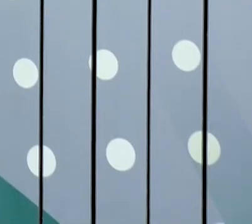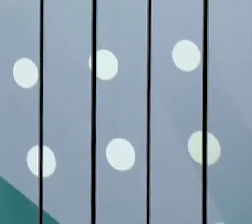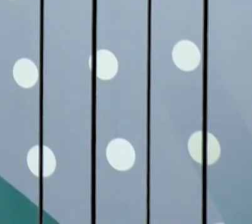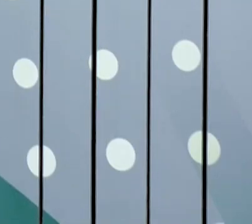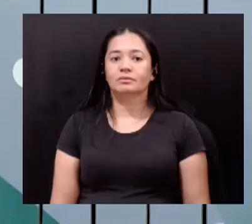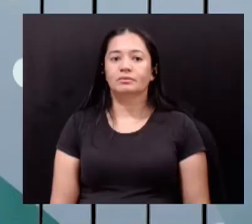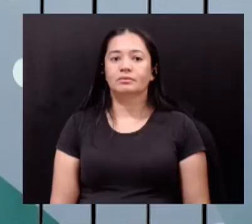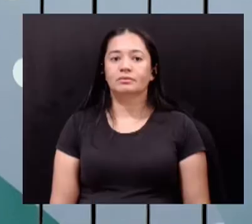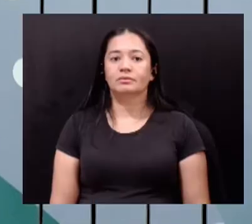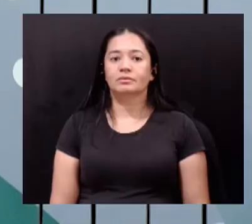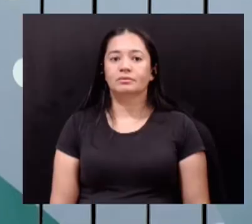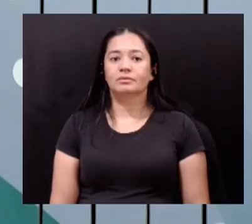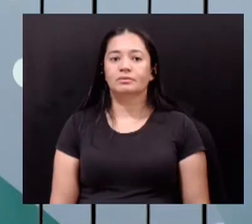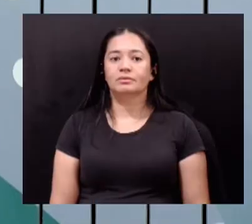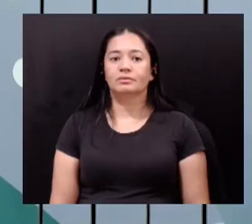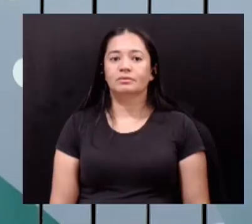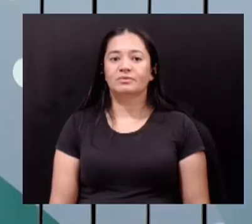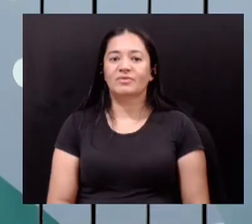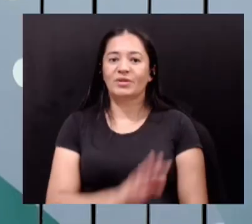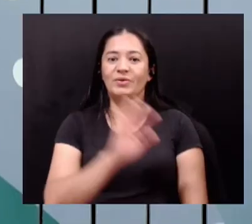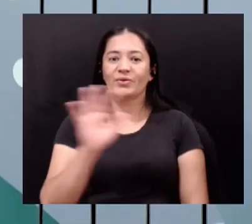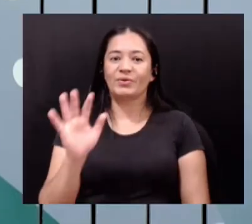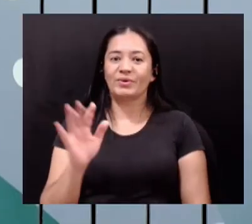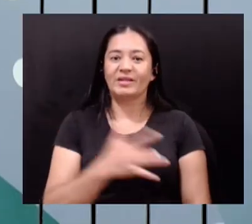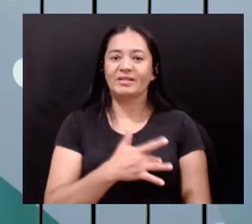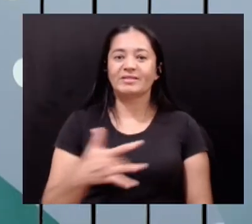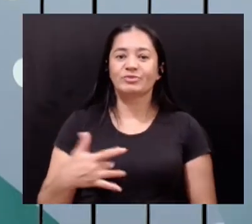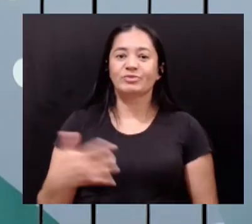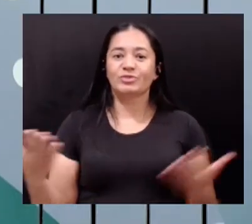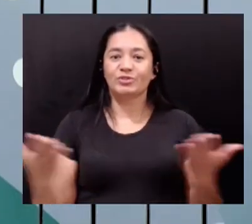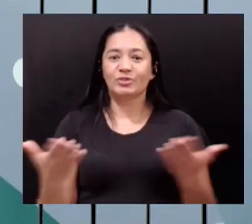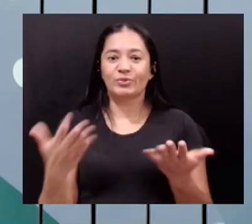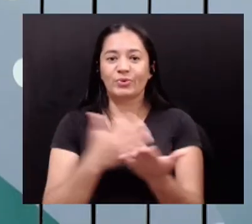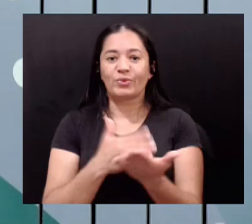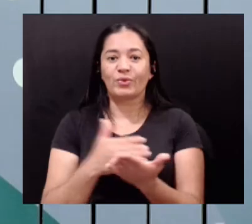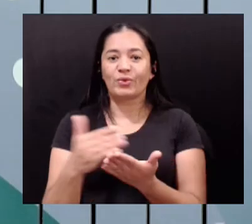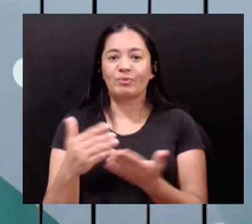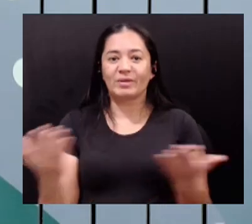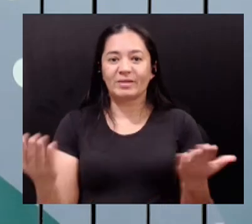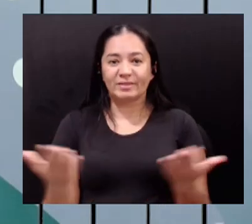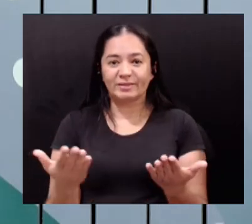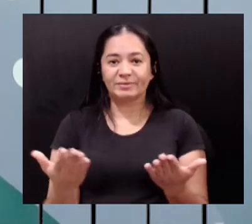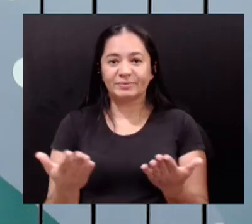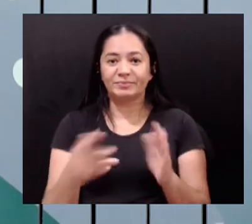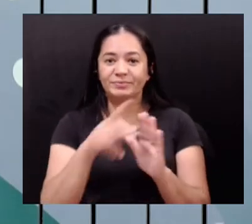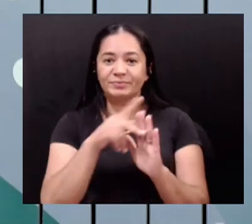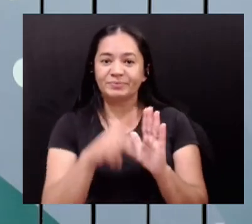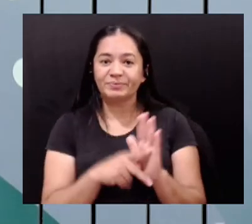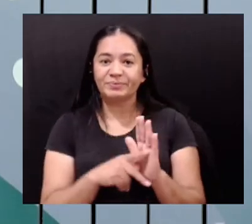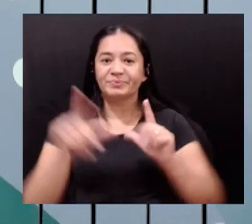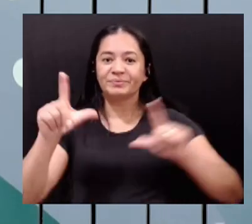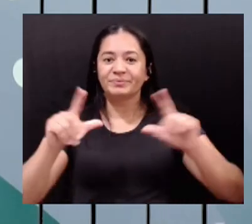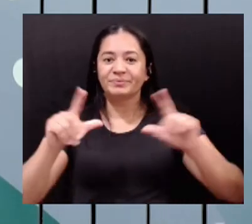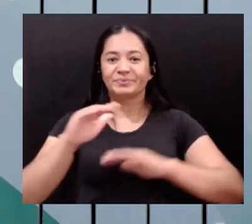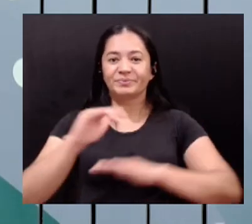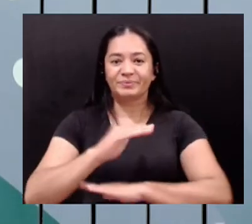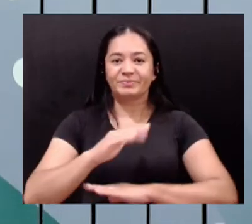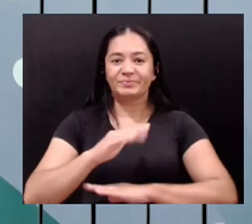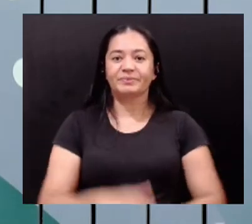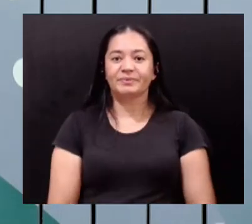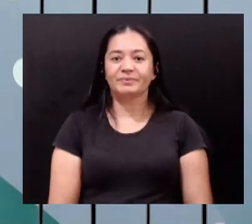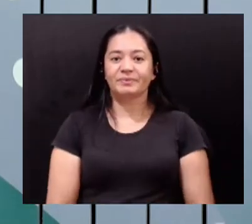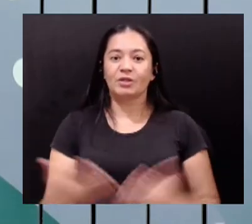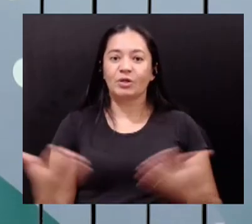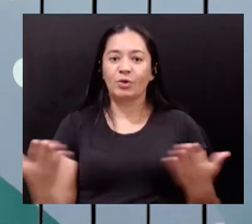Olá pessoal, mais um Saúde Agora começando aqui na programação da TV Câmara Campinas. Hoje nós vamos falar sobre